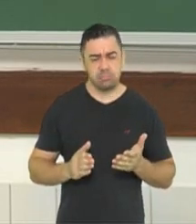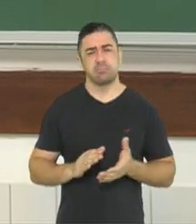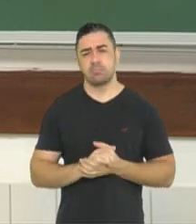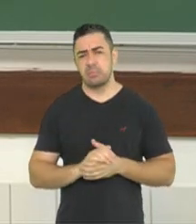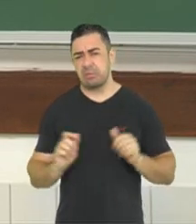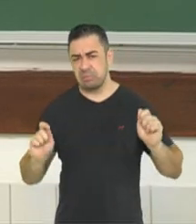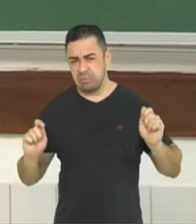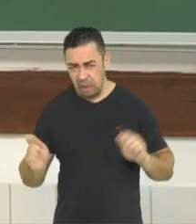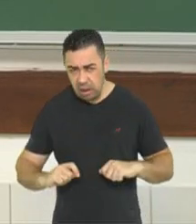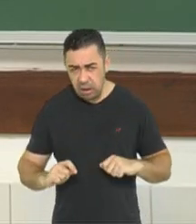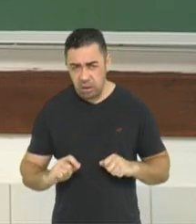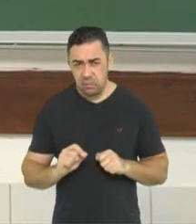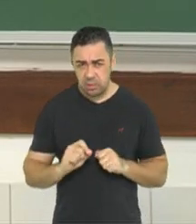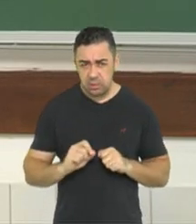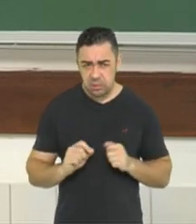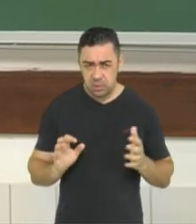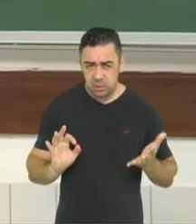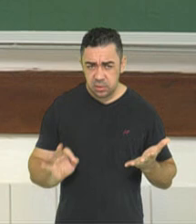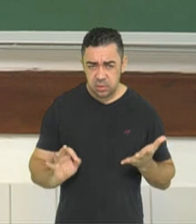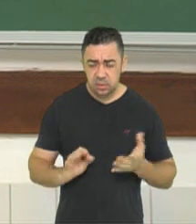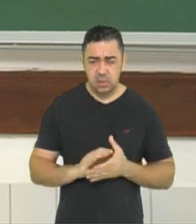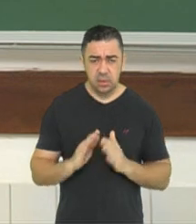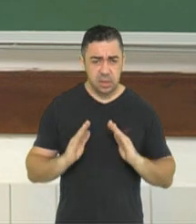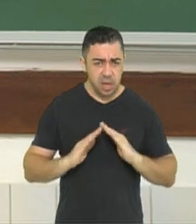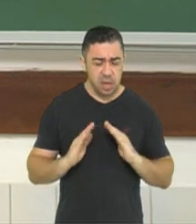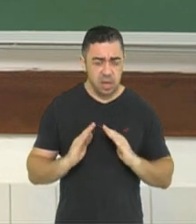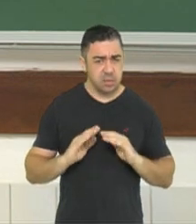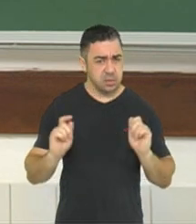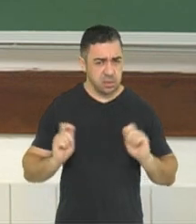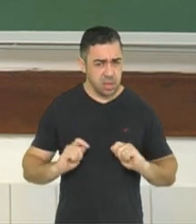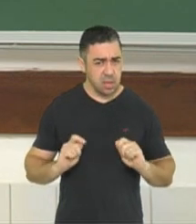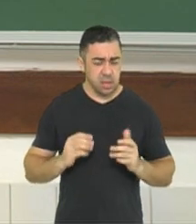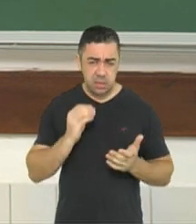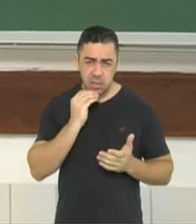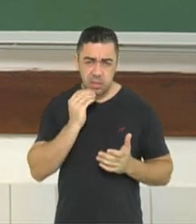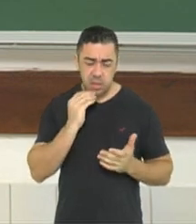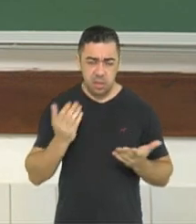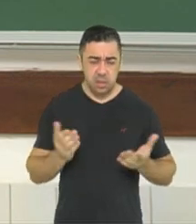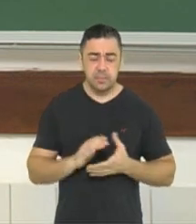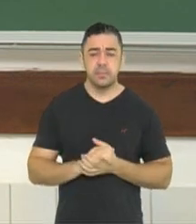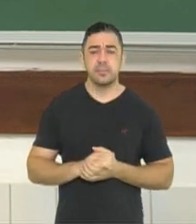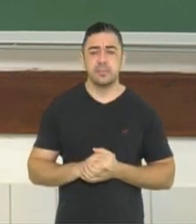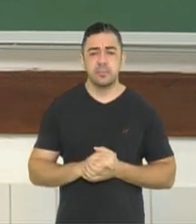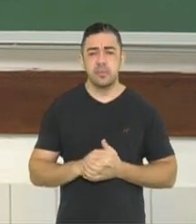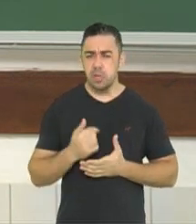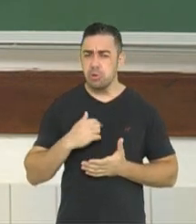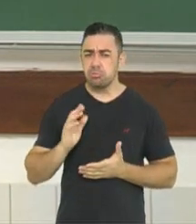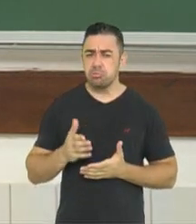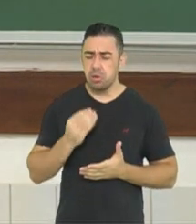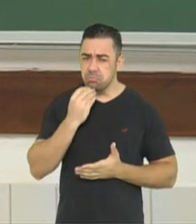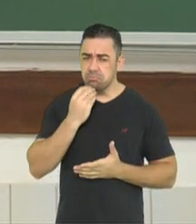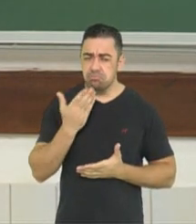é possível a gente fazer isso na nossa casa? Será que é possível tentar fazer isso? Eu já